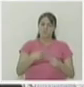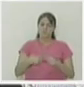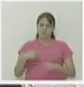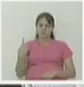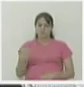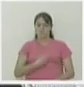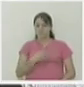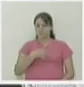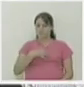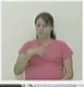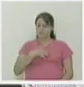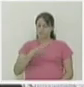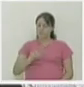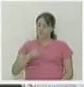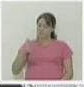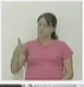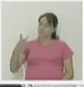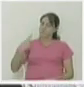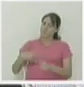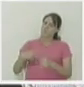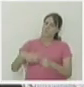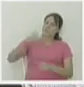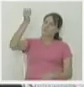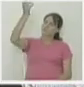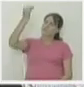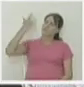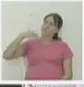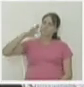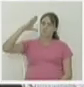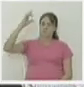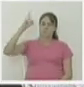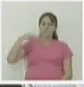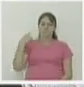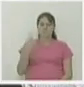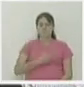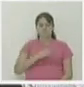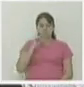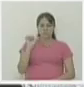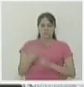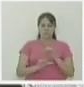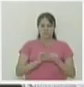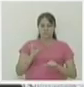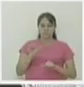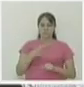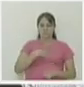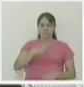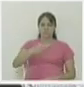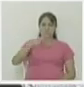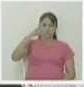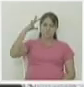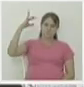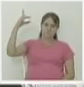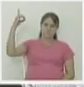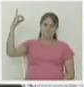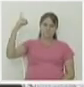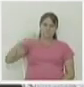outra. Por graça de Deus, nós nos tornamos filhos de